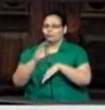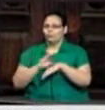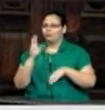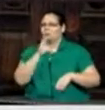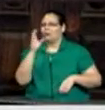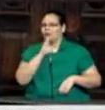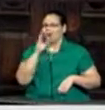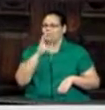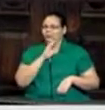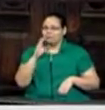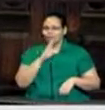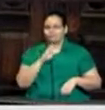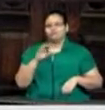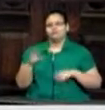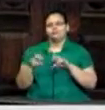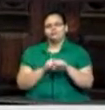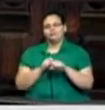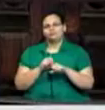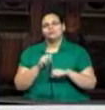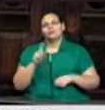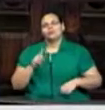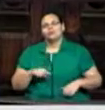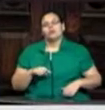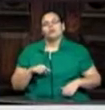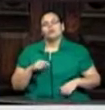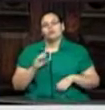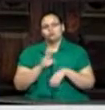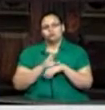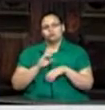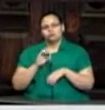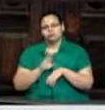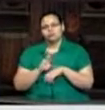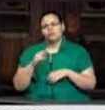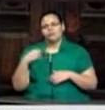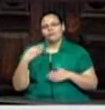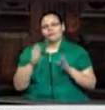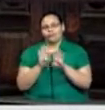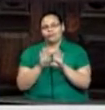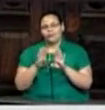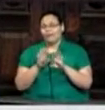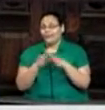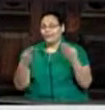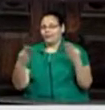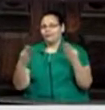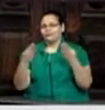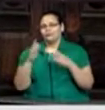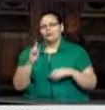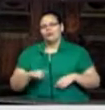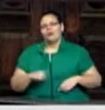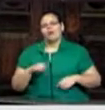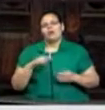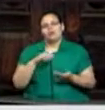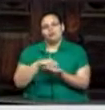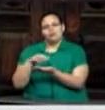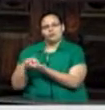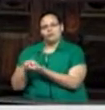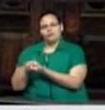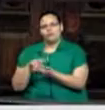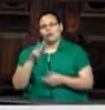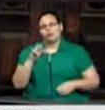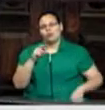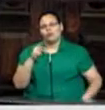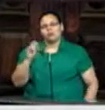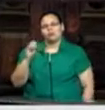qualificação. A FAETEC inchou, foram abertas unidades, o chamado Centro de Vocação